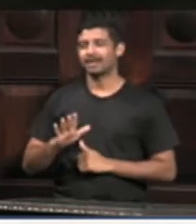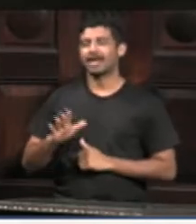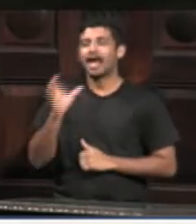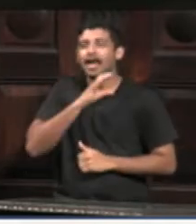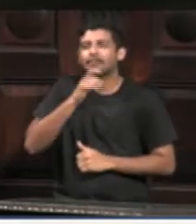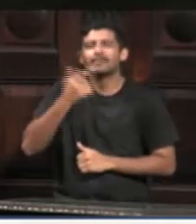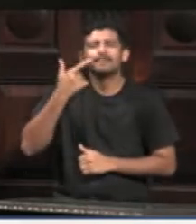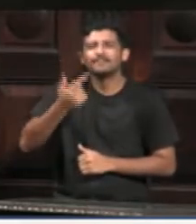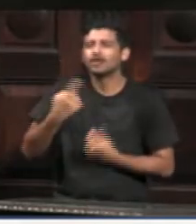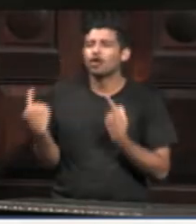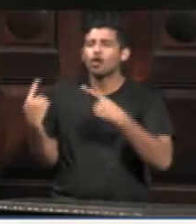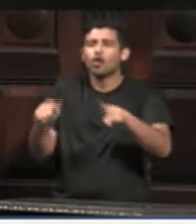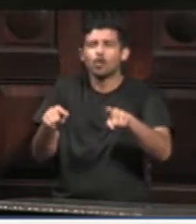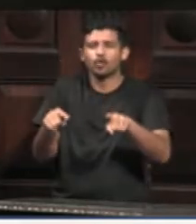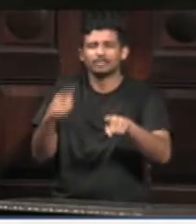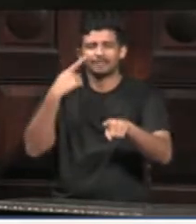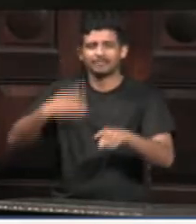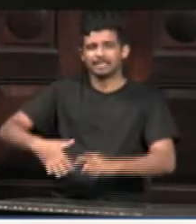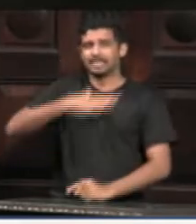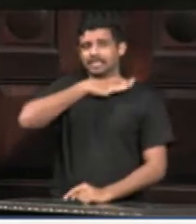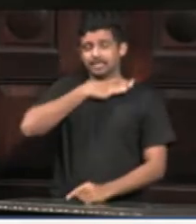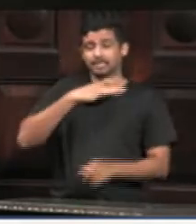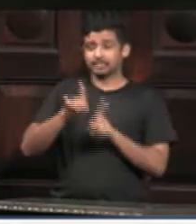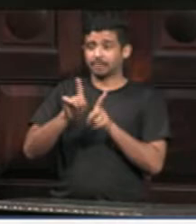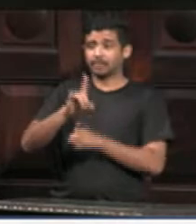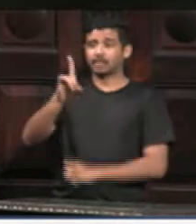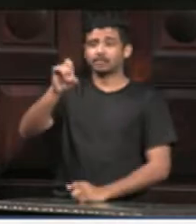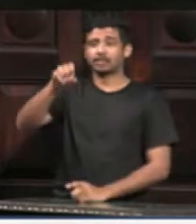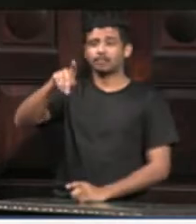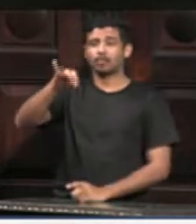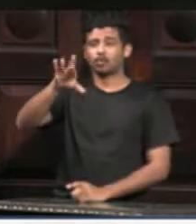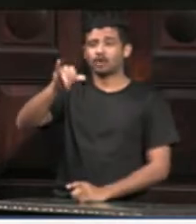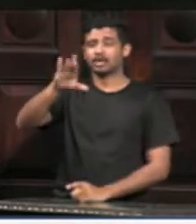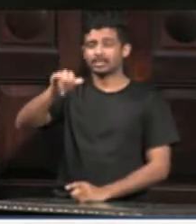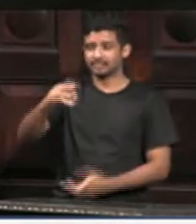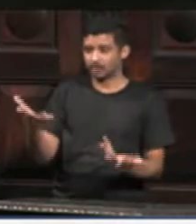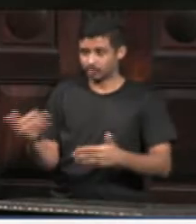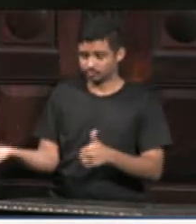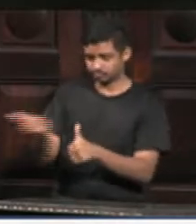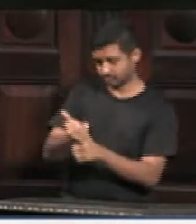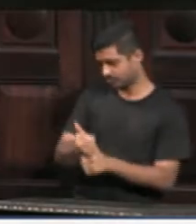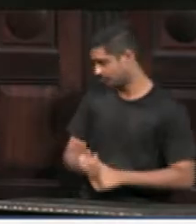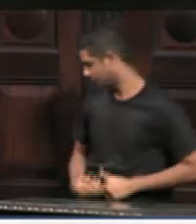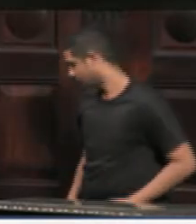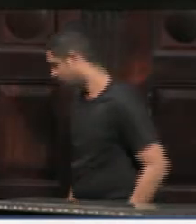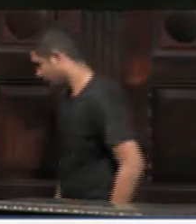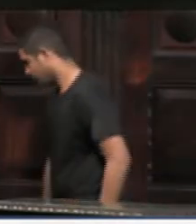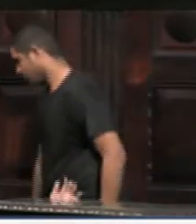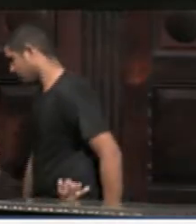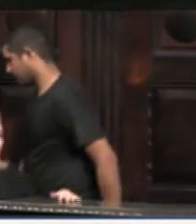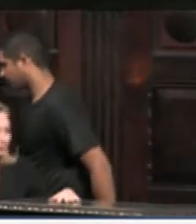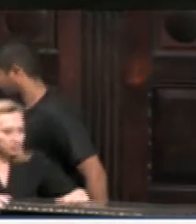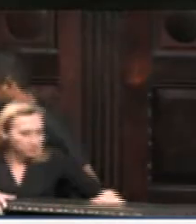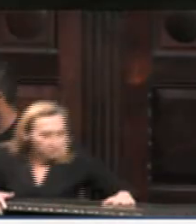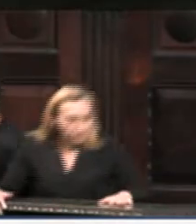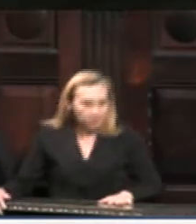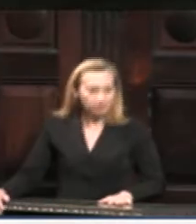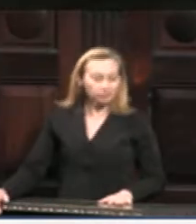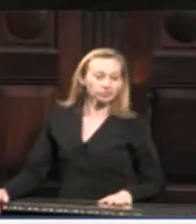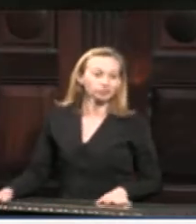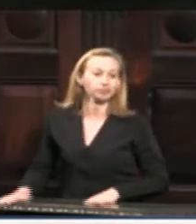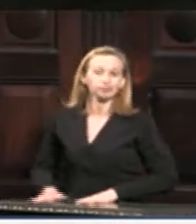o autoritarismo e contra a crise da democracia, a gente tem que aprofundar os mecanismos democráticos, a gente